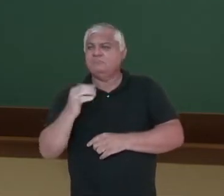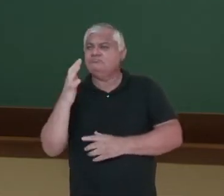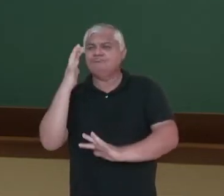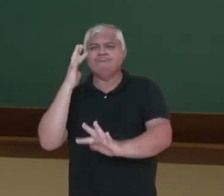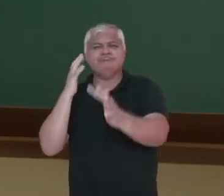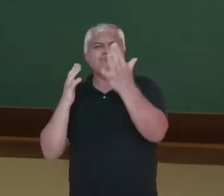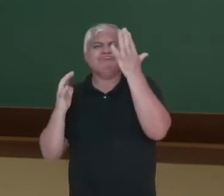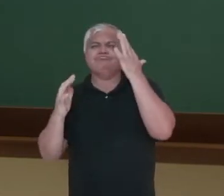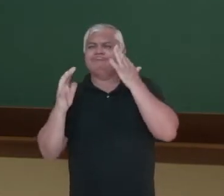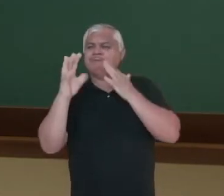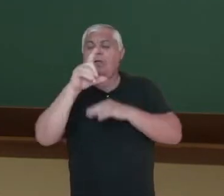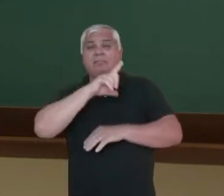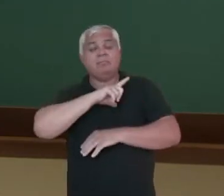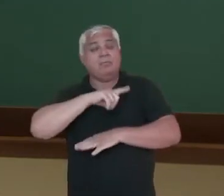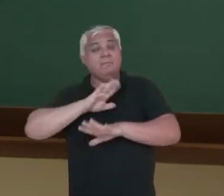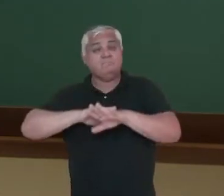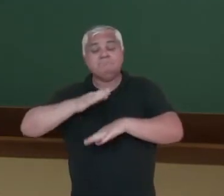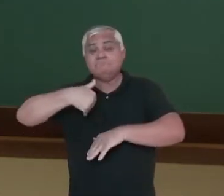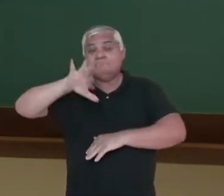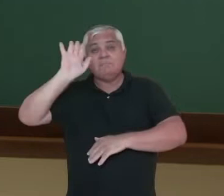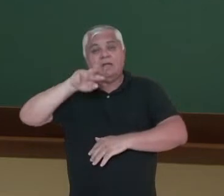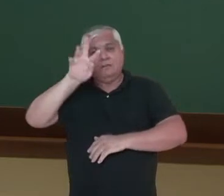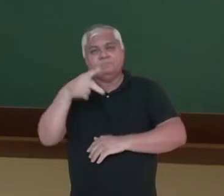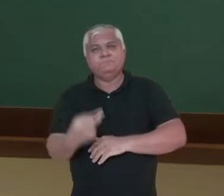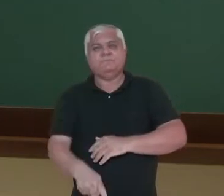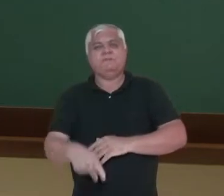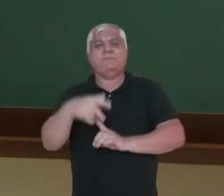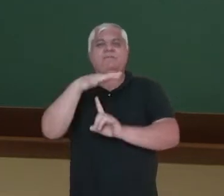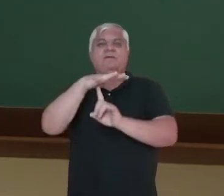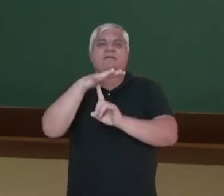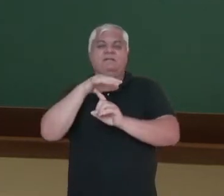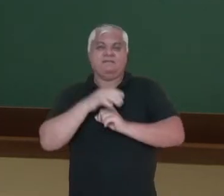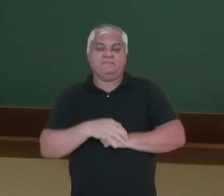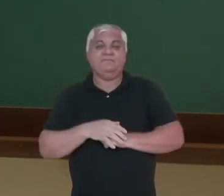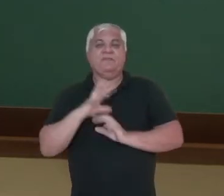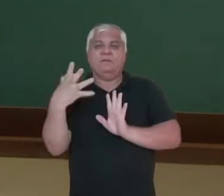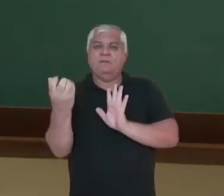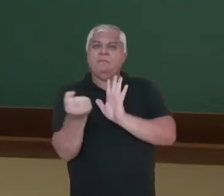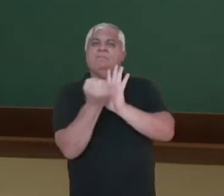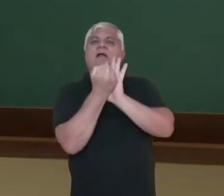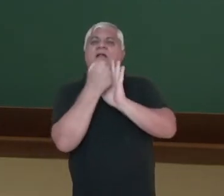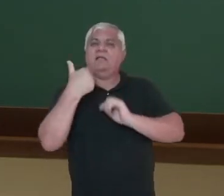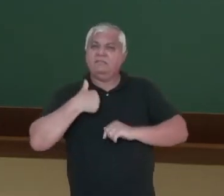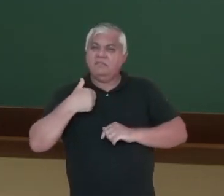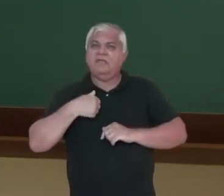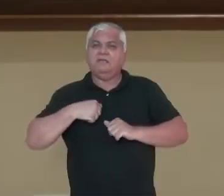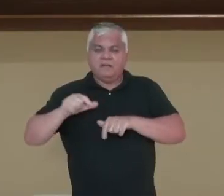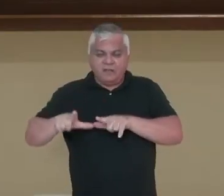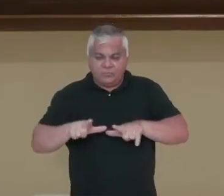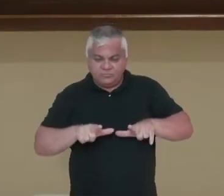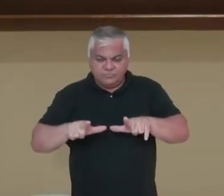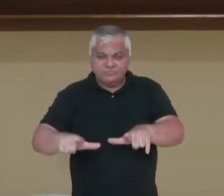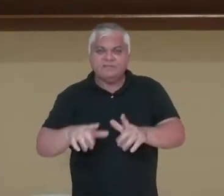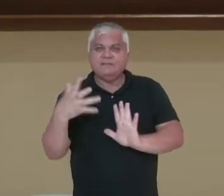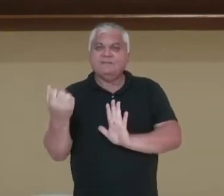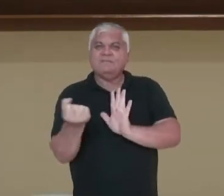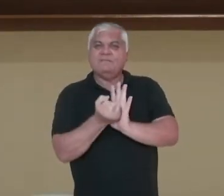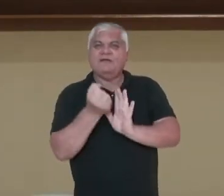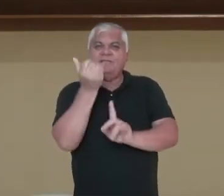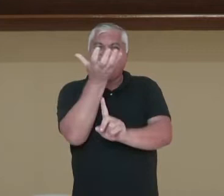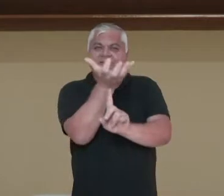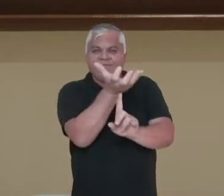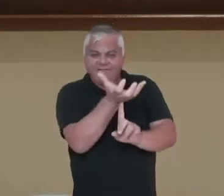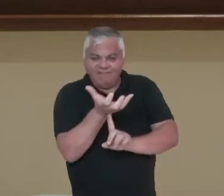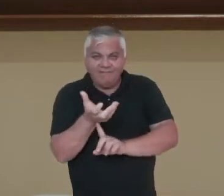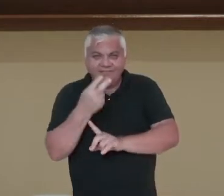plantas, né, dessas árvores, tá? E tanto é que é o símbolo, né, nas calçadas de Curitiba, por exemplo, você encontra ali em